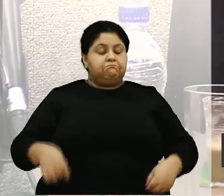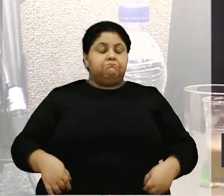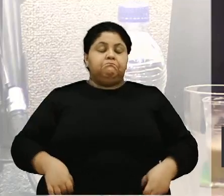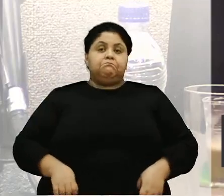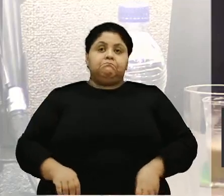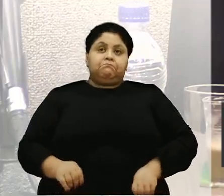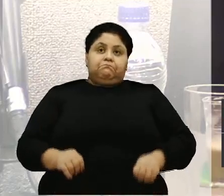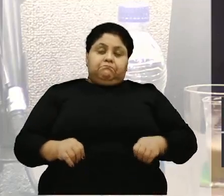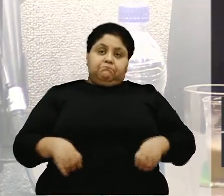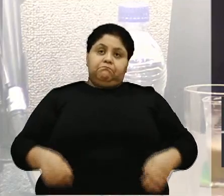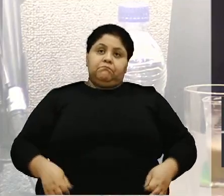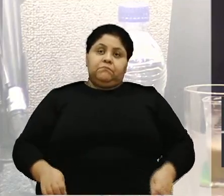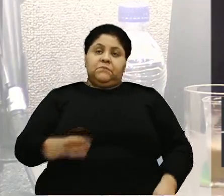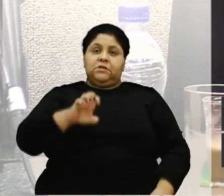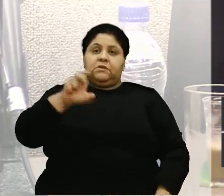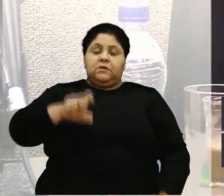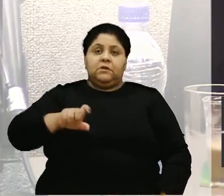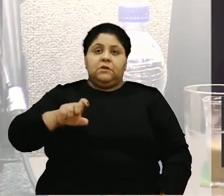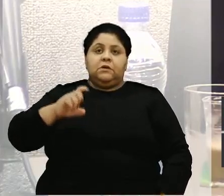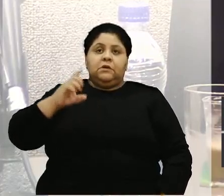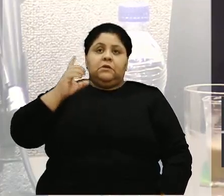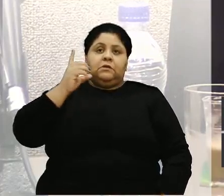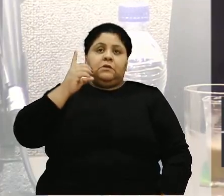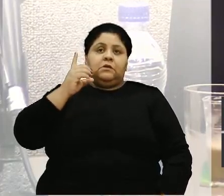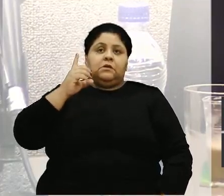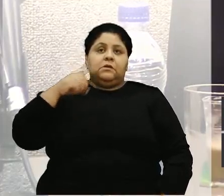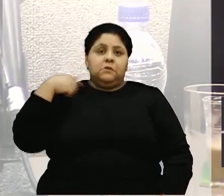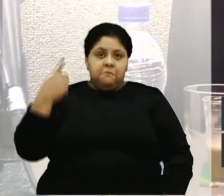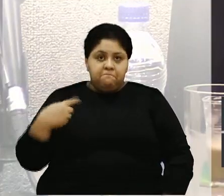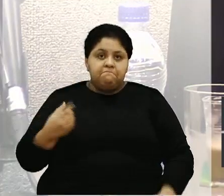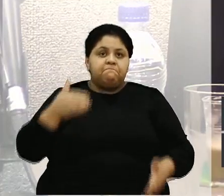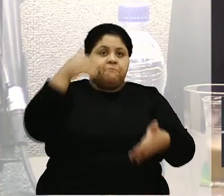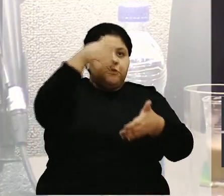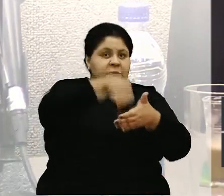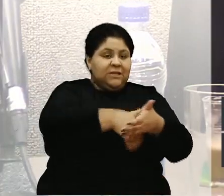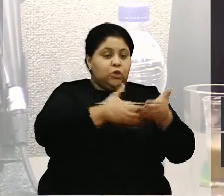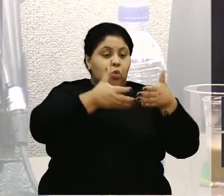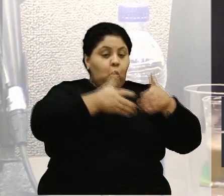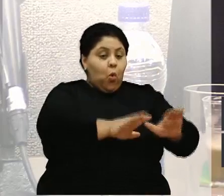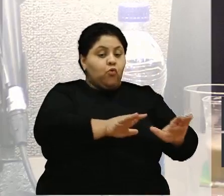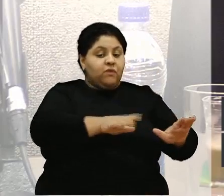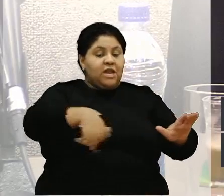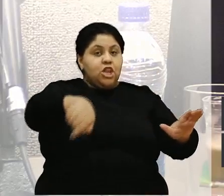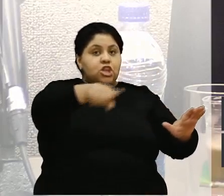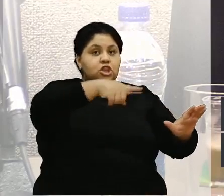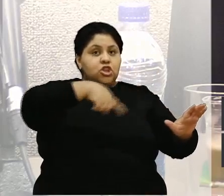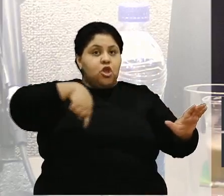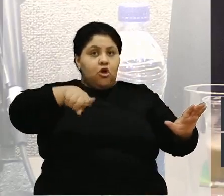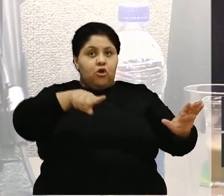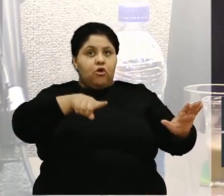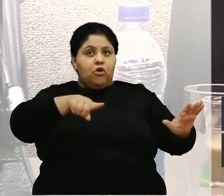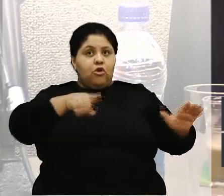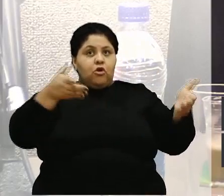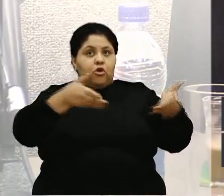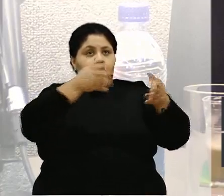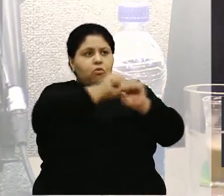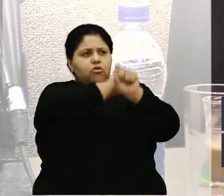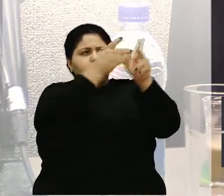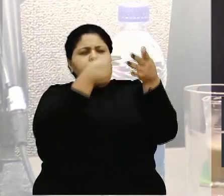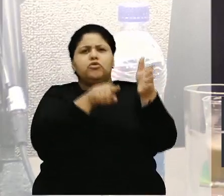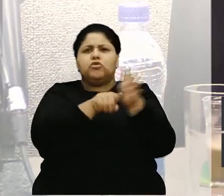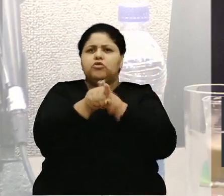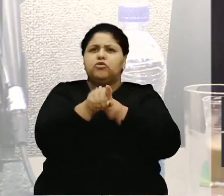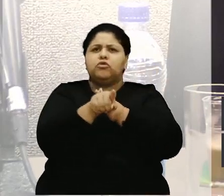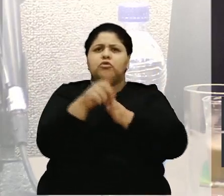a ex-colega Denise ter votado contra nós. Inclusive, hoje de manhã, quando eu cheguei, perguntei para o